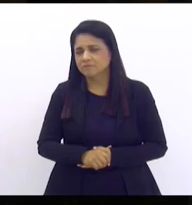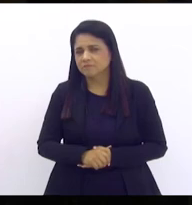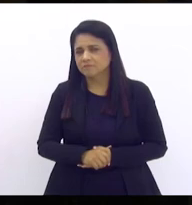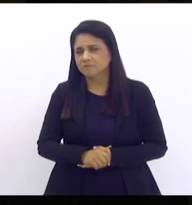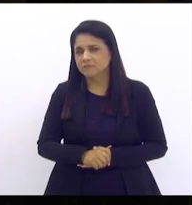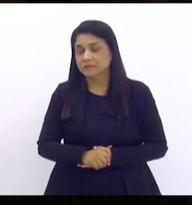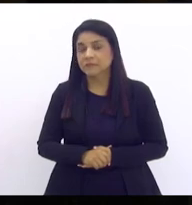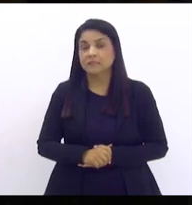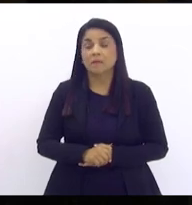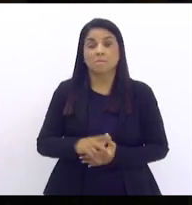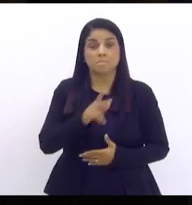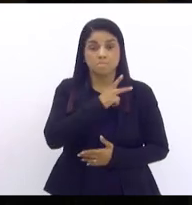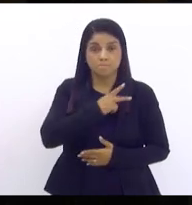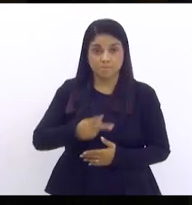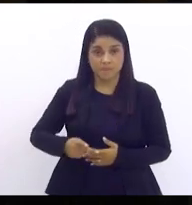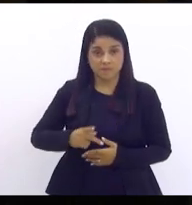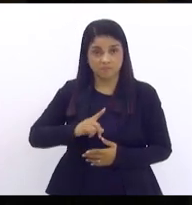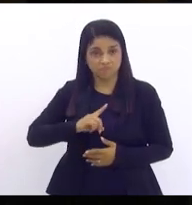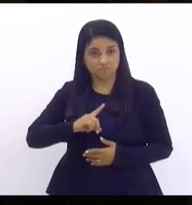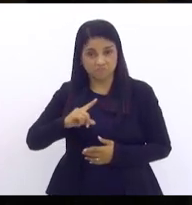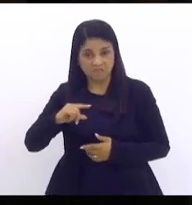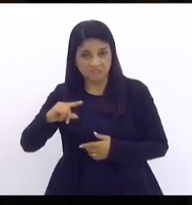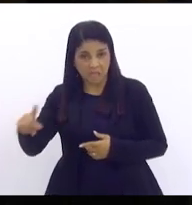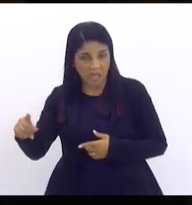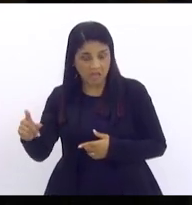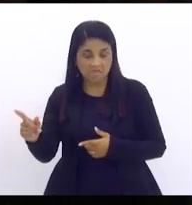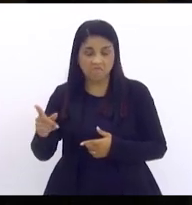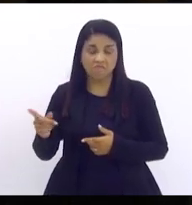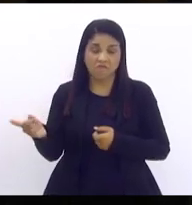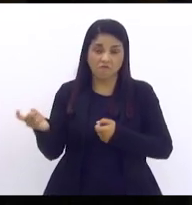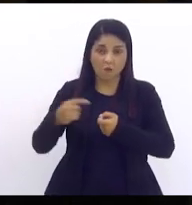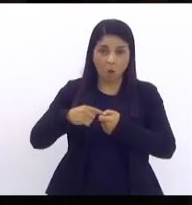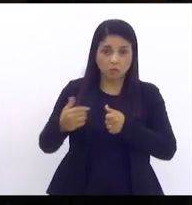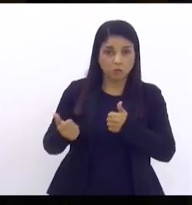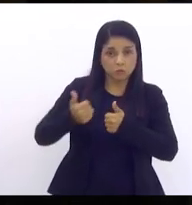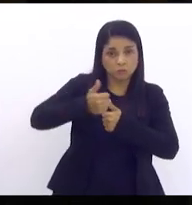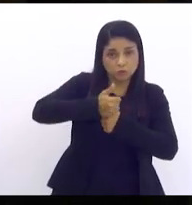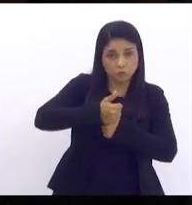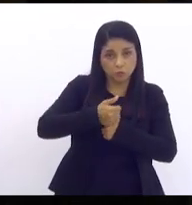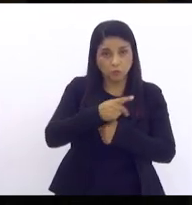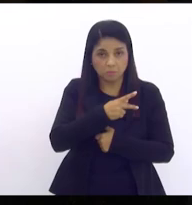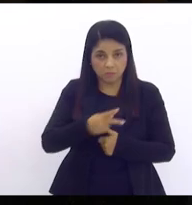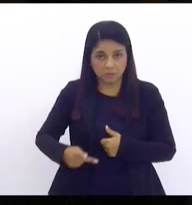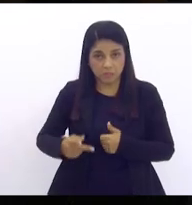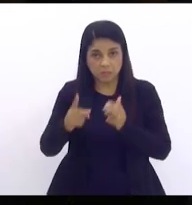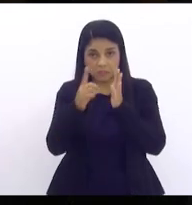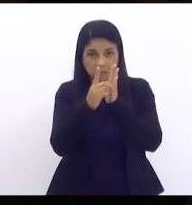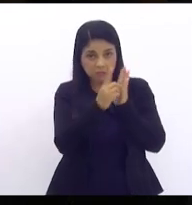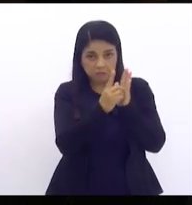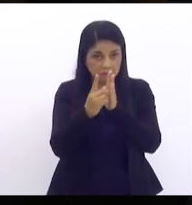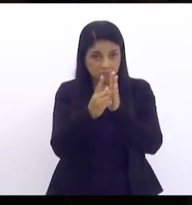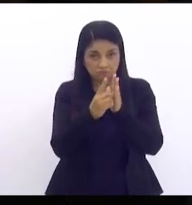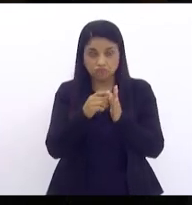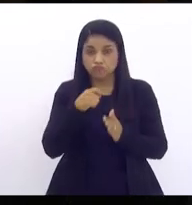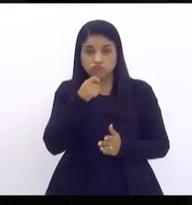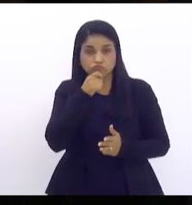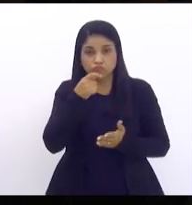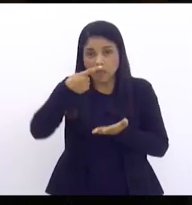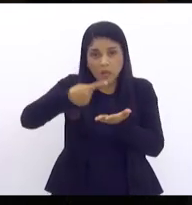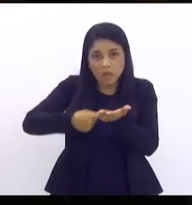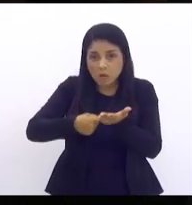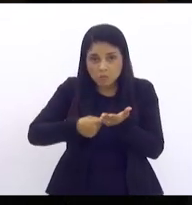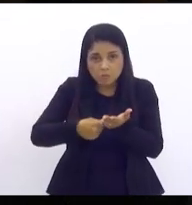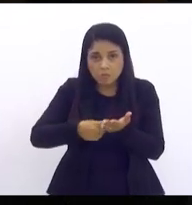presidente do DETRAN, entra e sai presidente do DETRAN, e a lei não é cumprida.